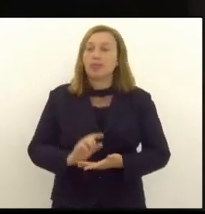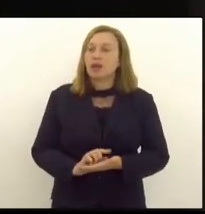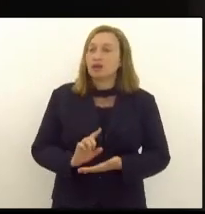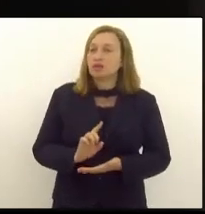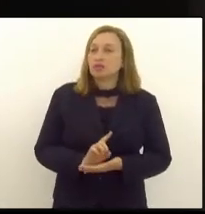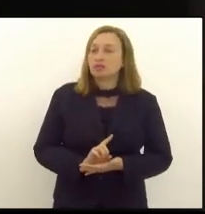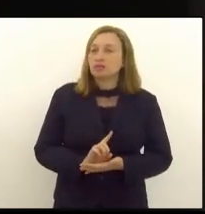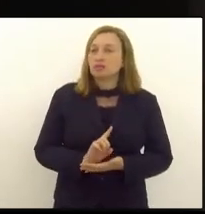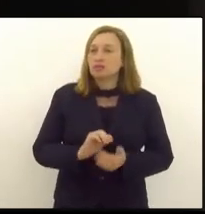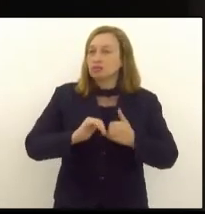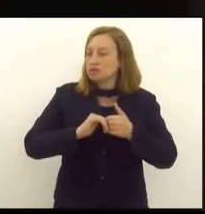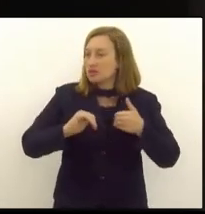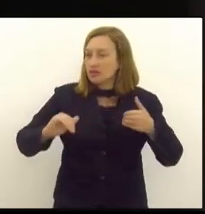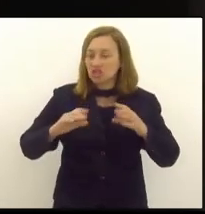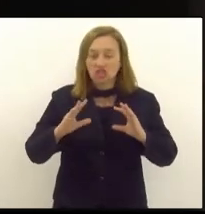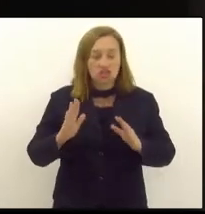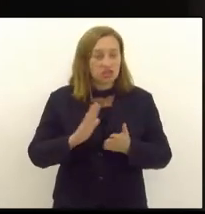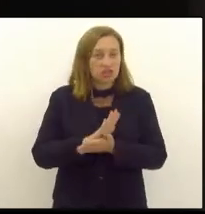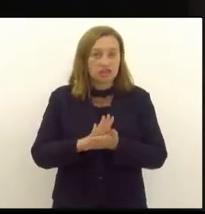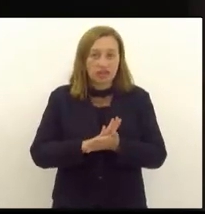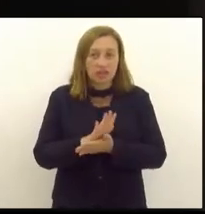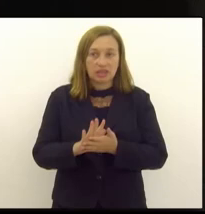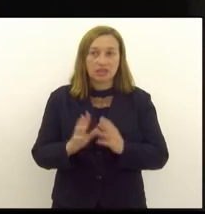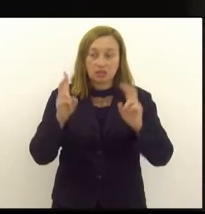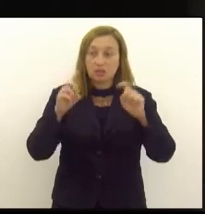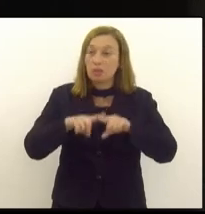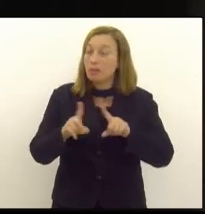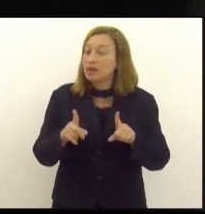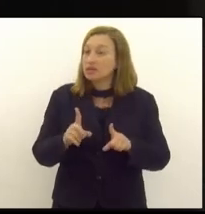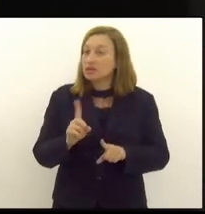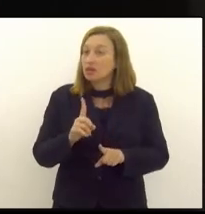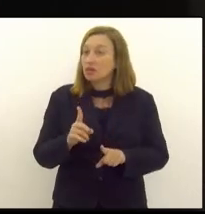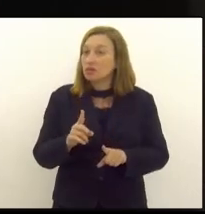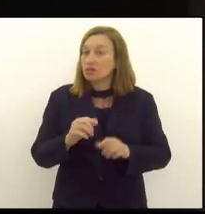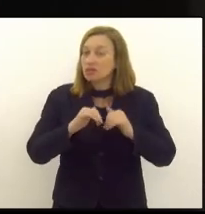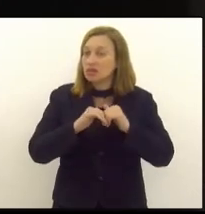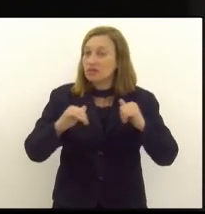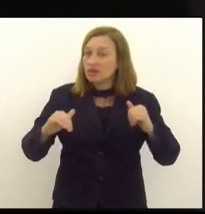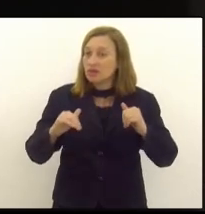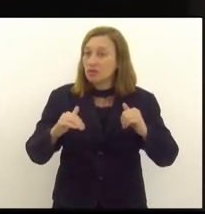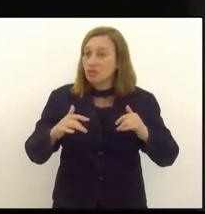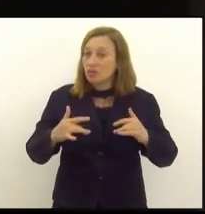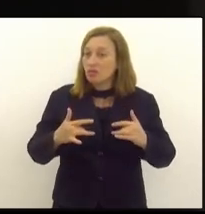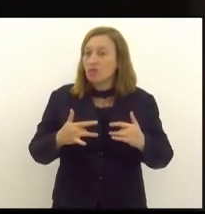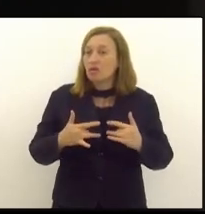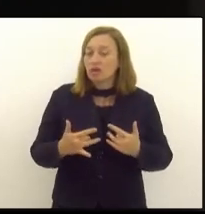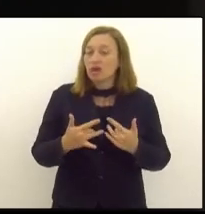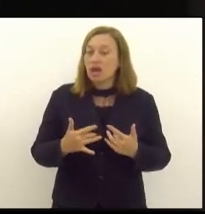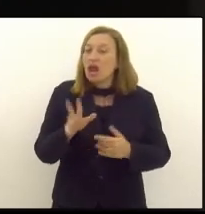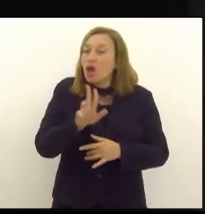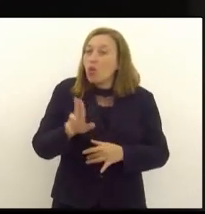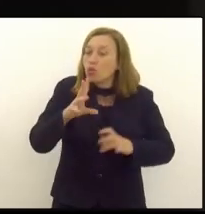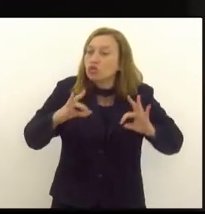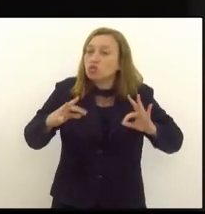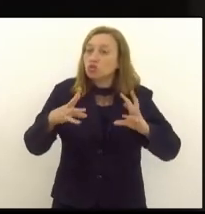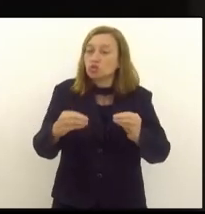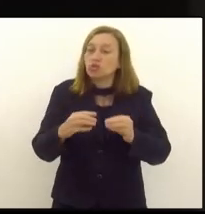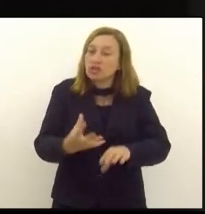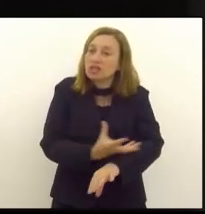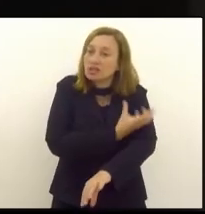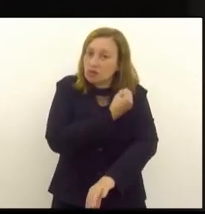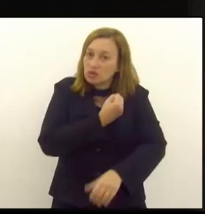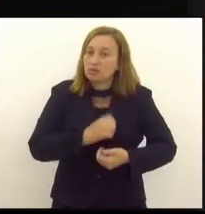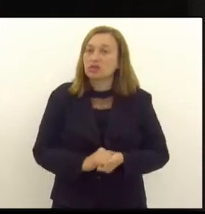se distancia disso de maneira nenhuma, mas ela não se distancia com afeto, ela usa todas as suas